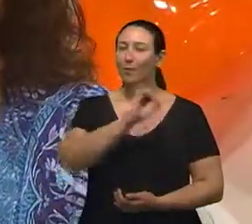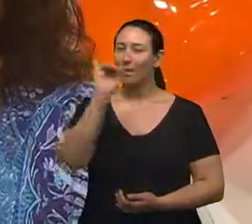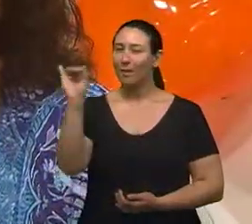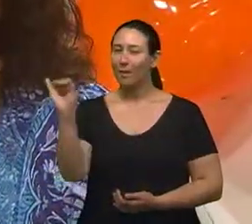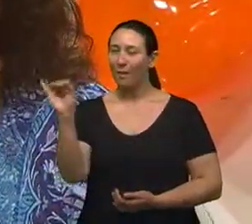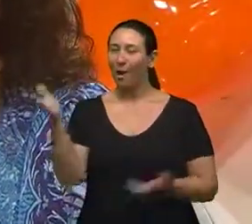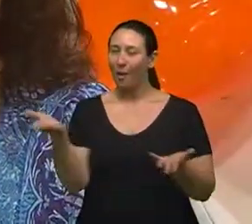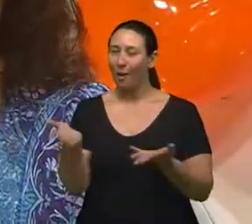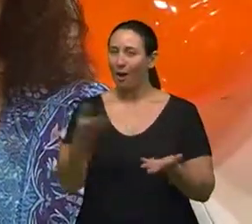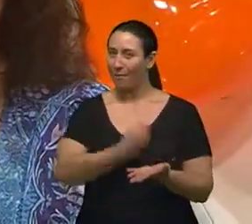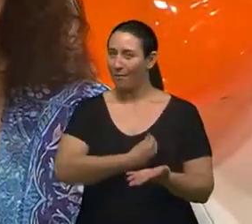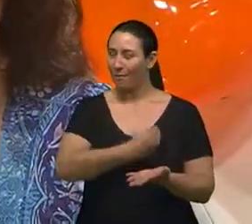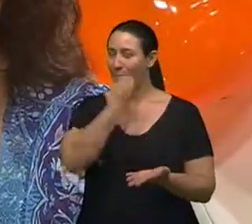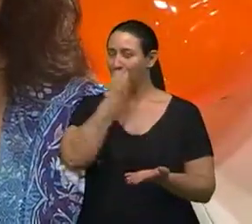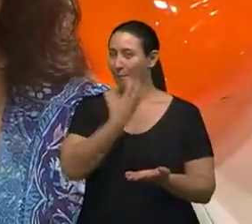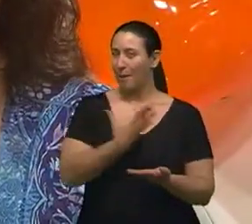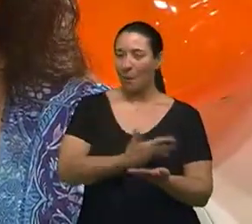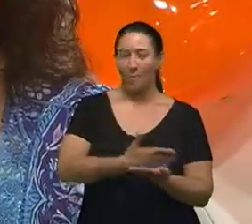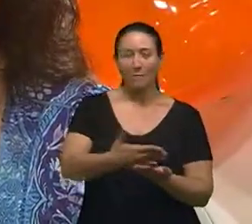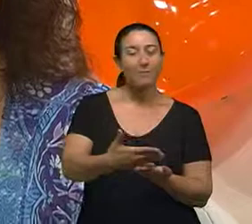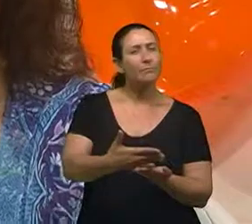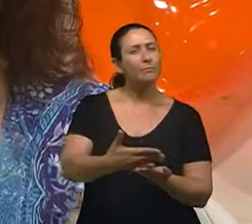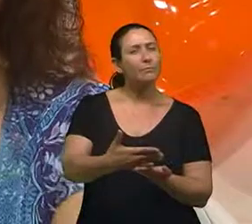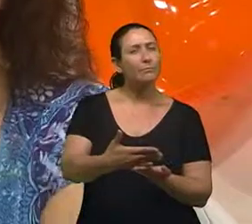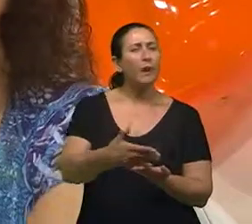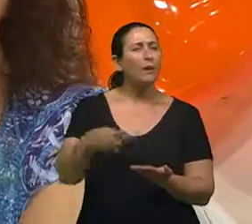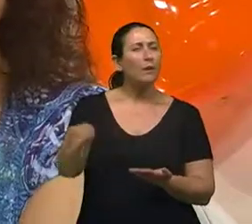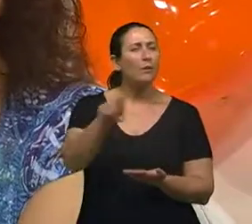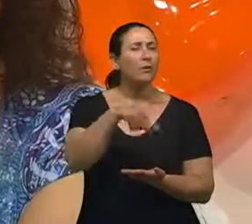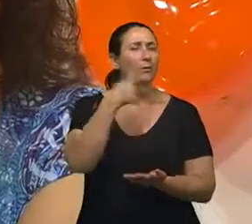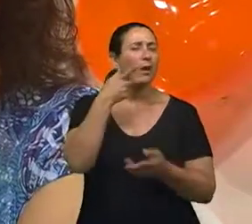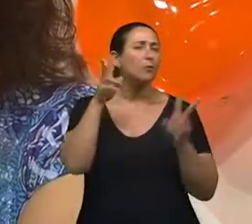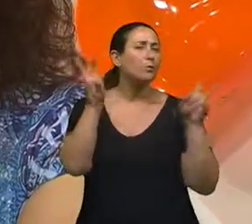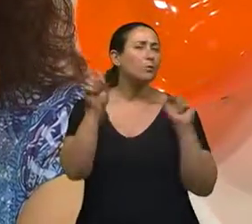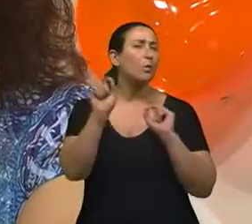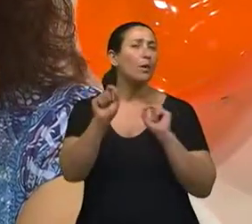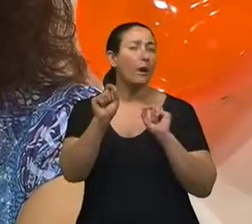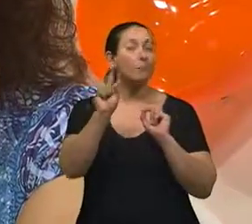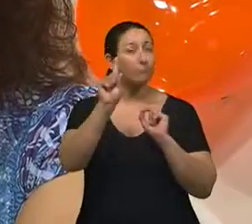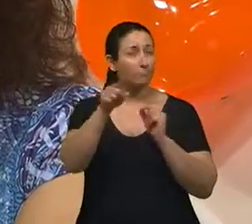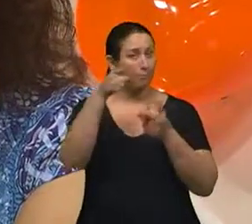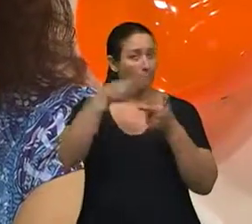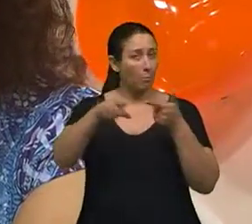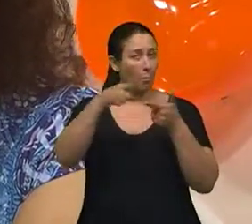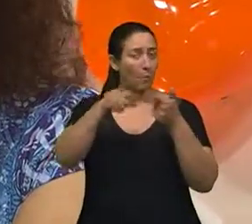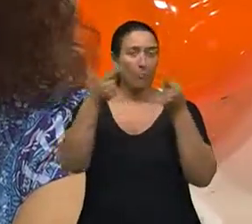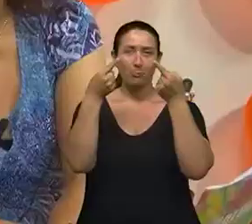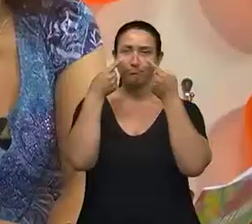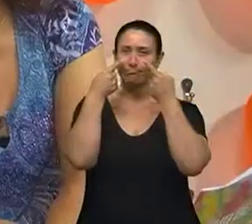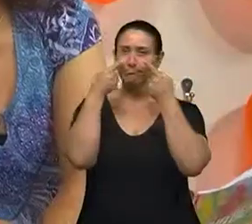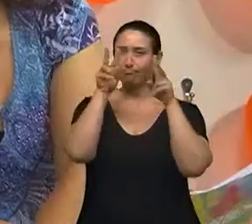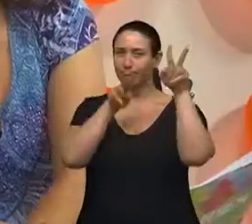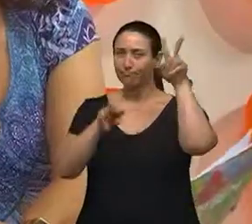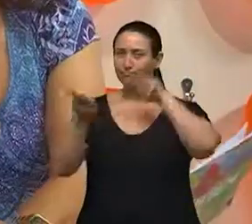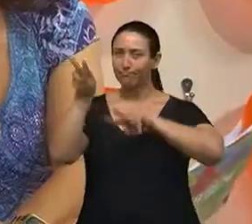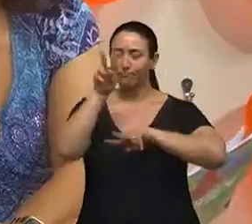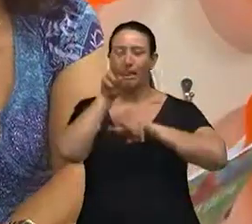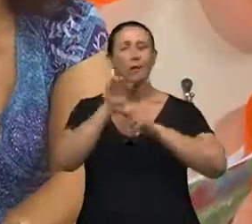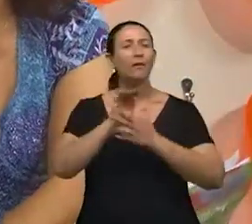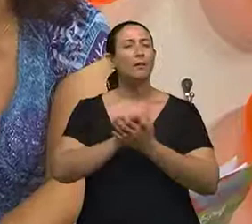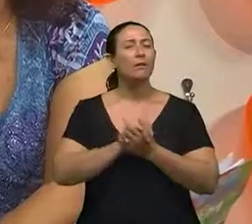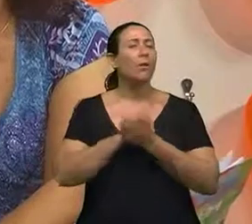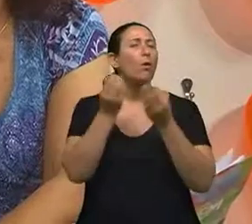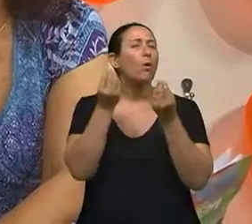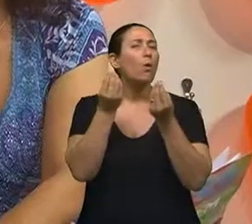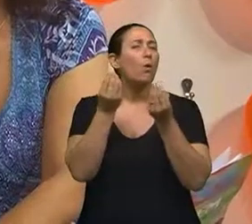Olá, o nosso Viva Bem está começando e nós vamos falar sobre problemas de visão. Como